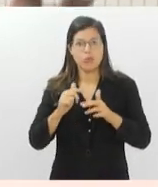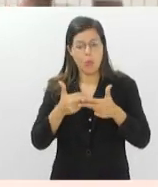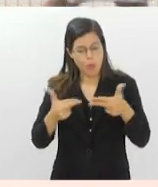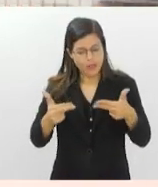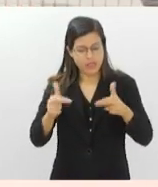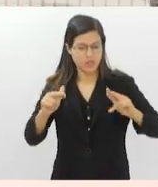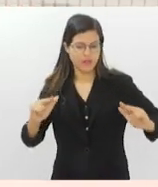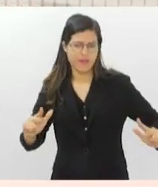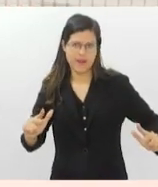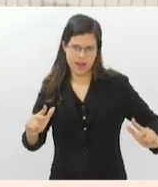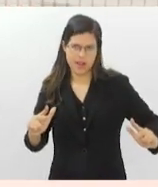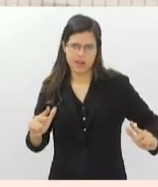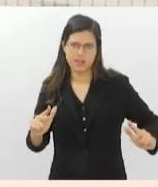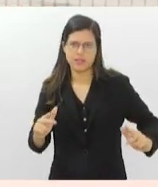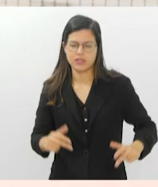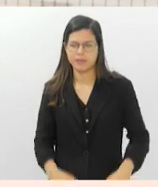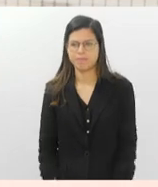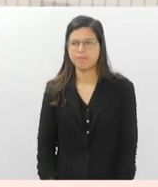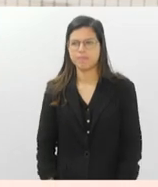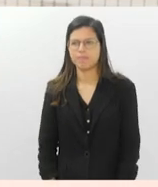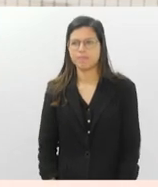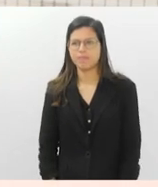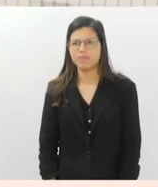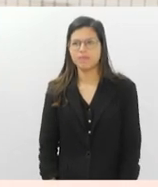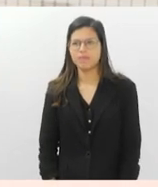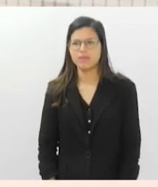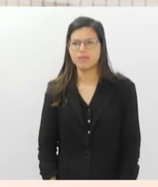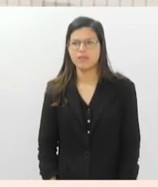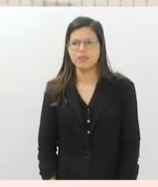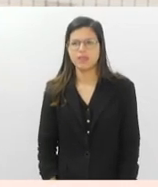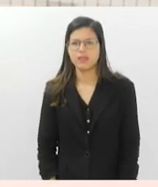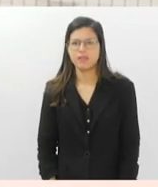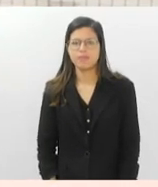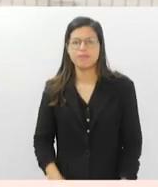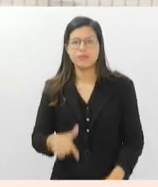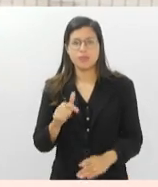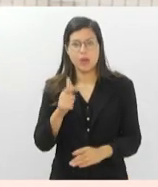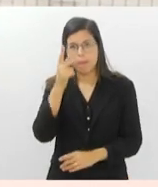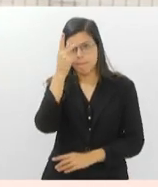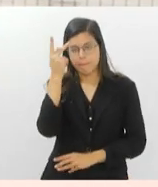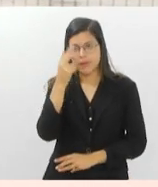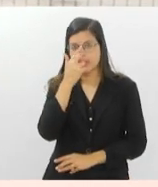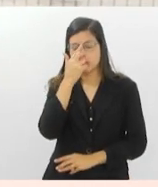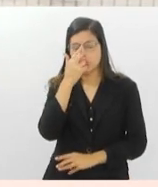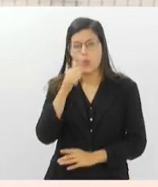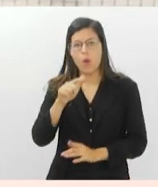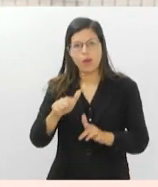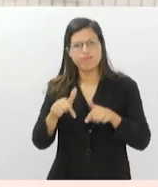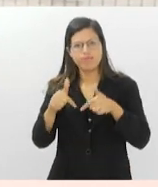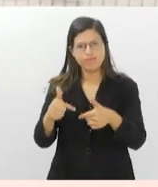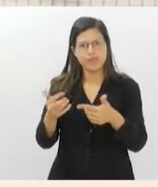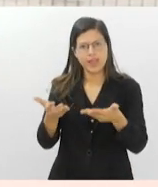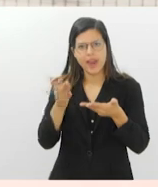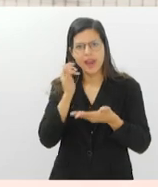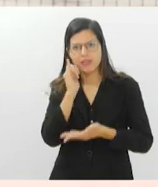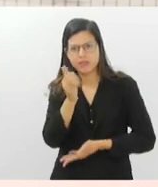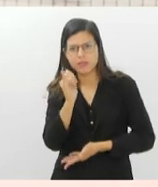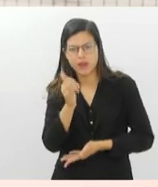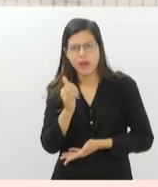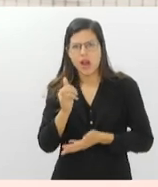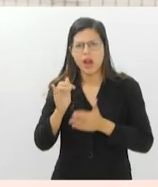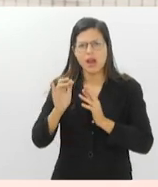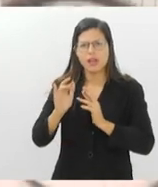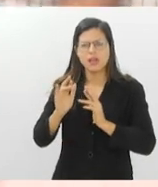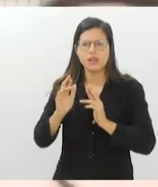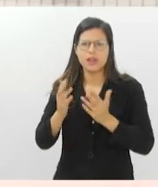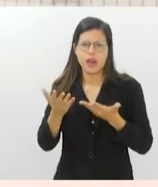meu entendimento, né? E agora, quando o biografado toma essa iniciativa de querer contar a história, ele espera que o livro